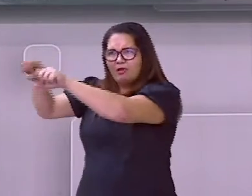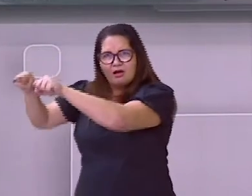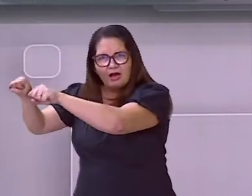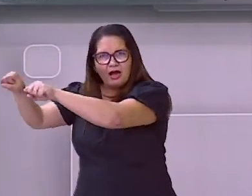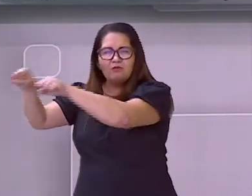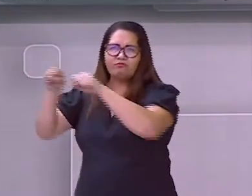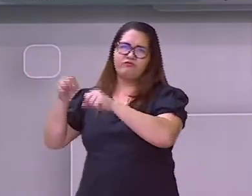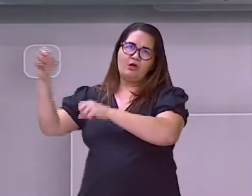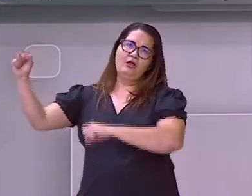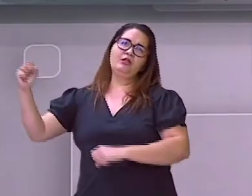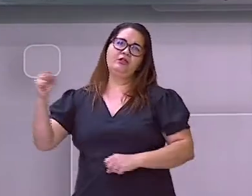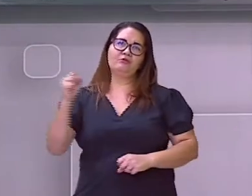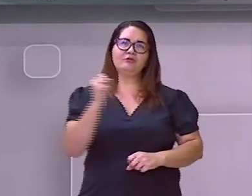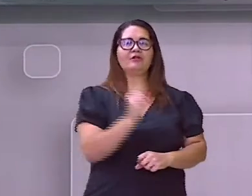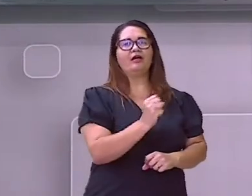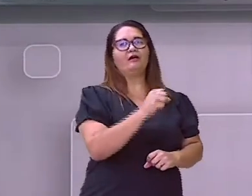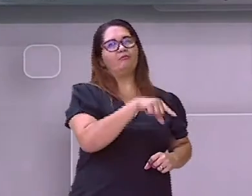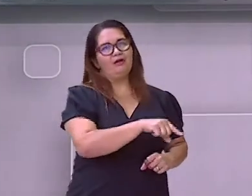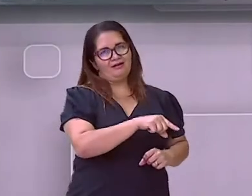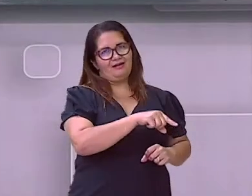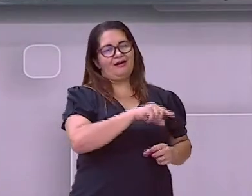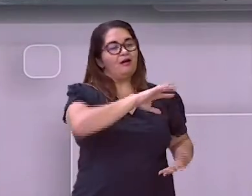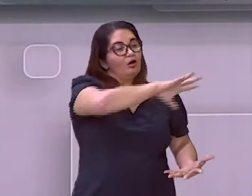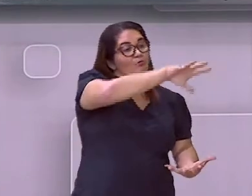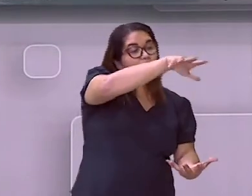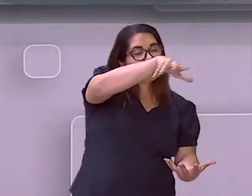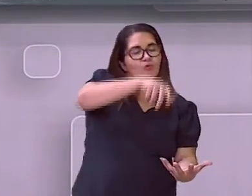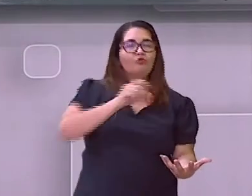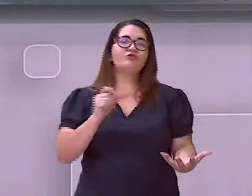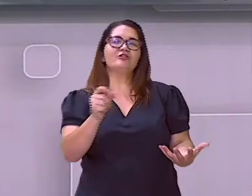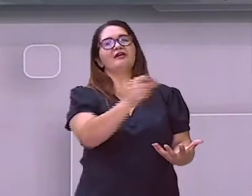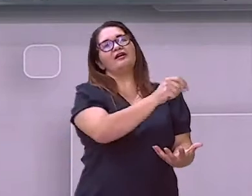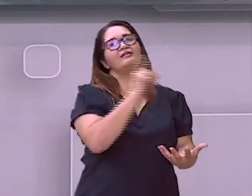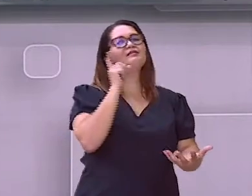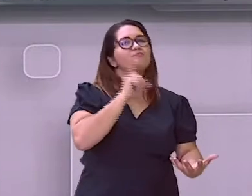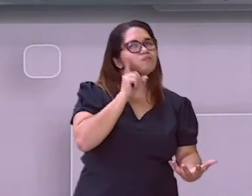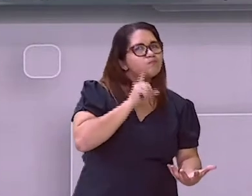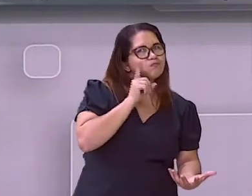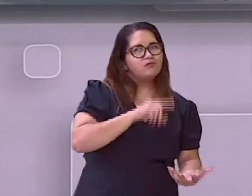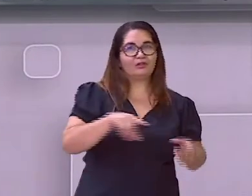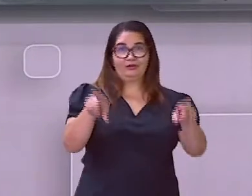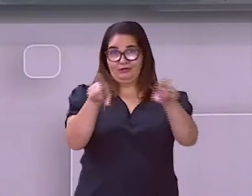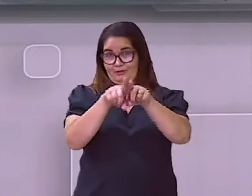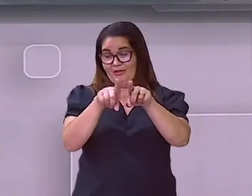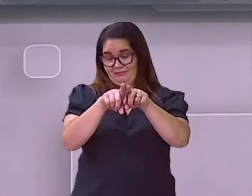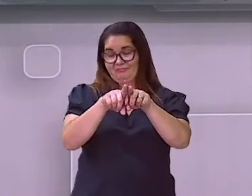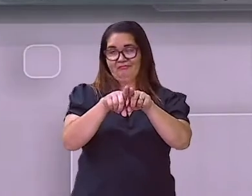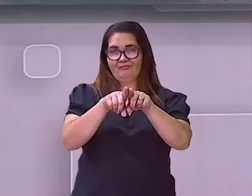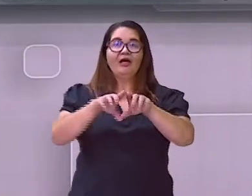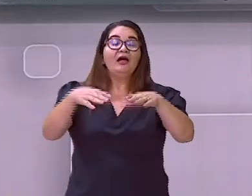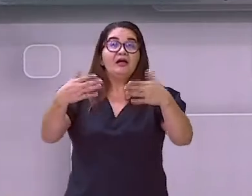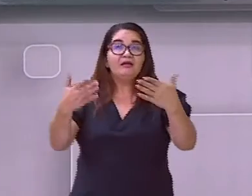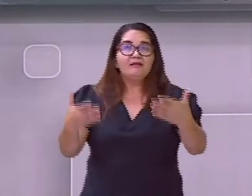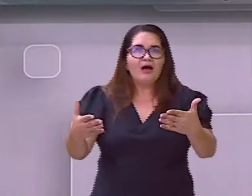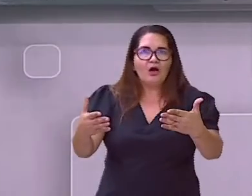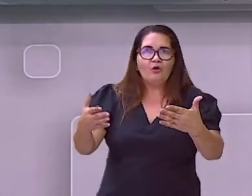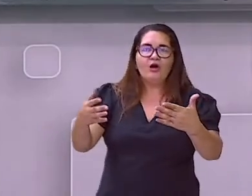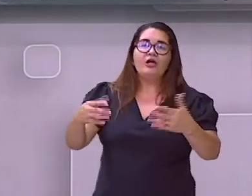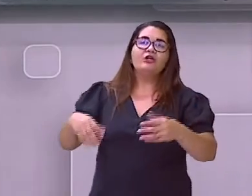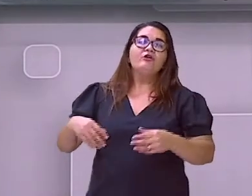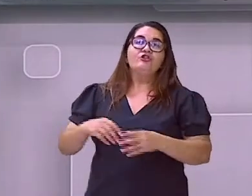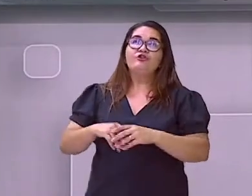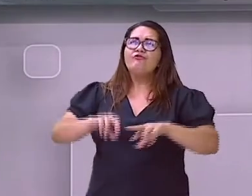também vieram imigrantes de N lugares da Europa, por incrível que